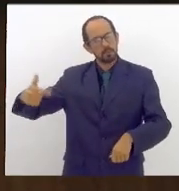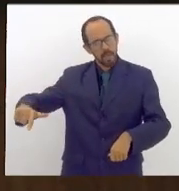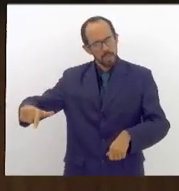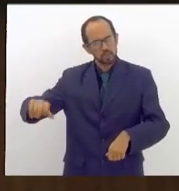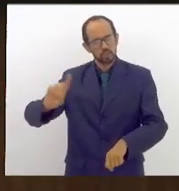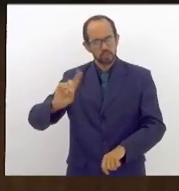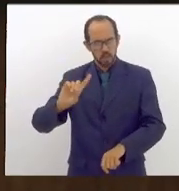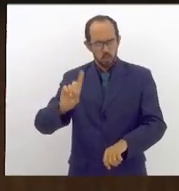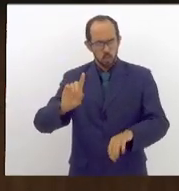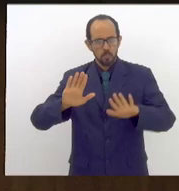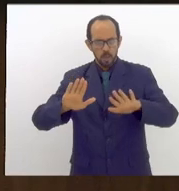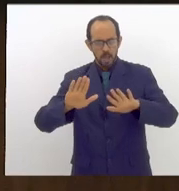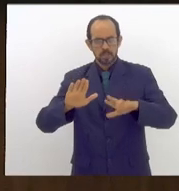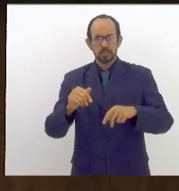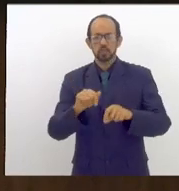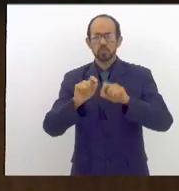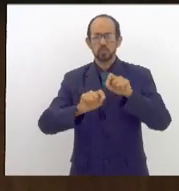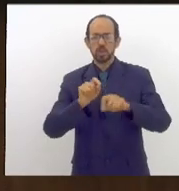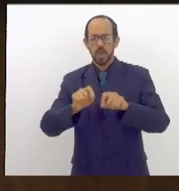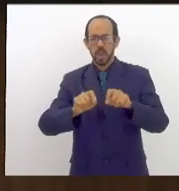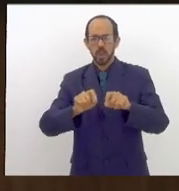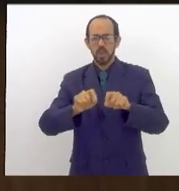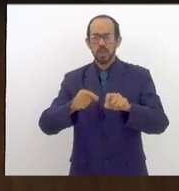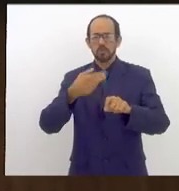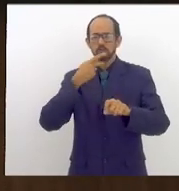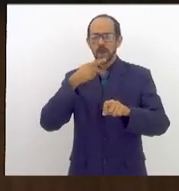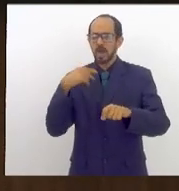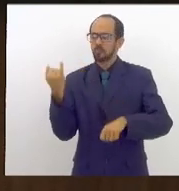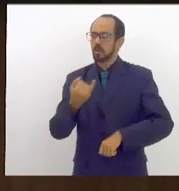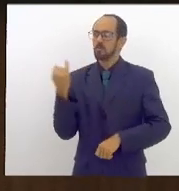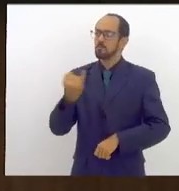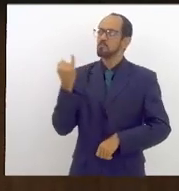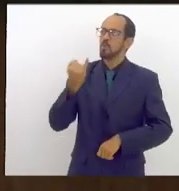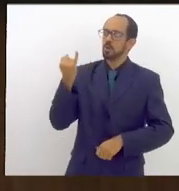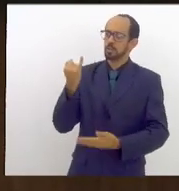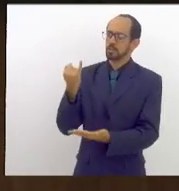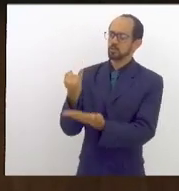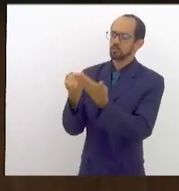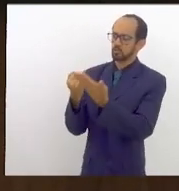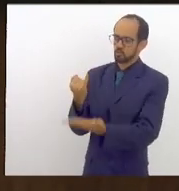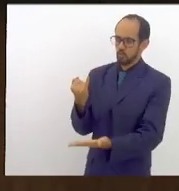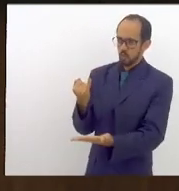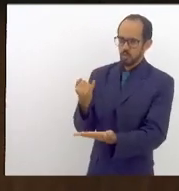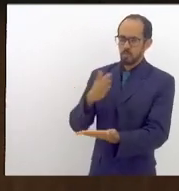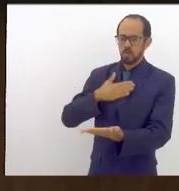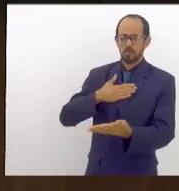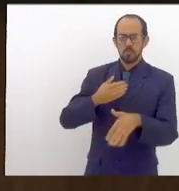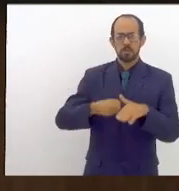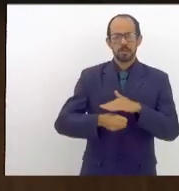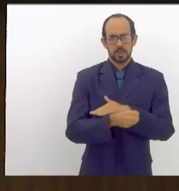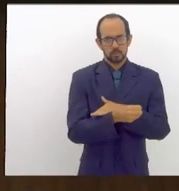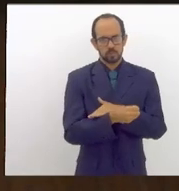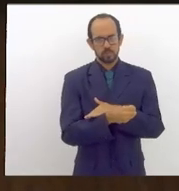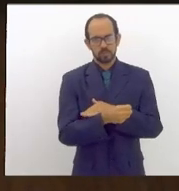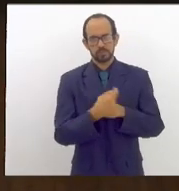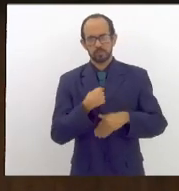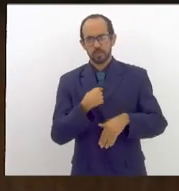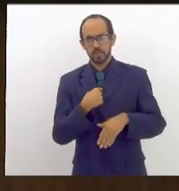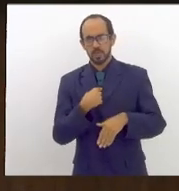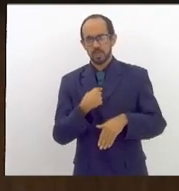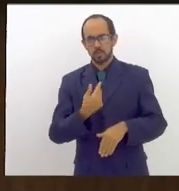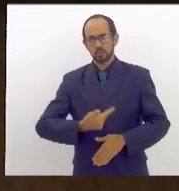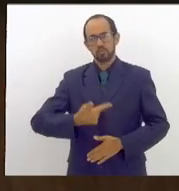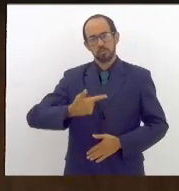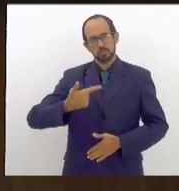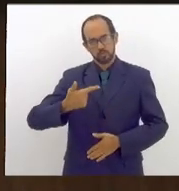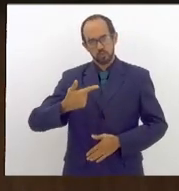registrado ou como importante é a sua pessoa para o meu mandato eu estou indo agora para o meu